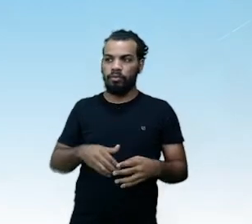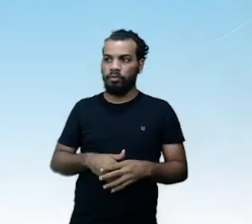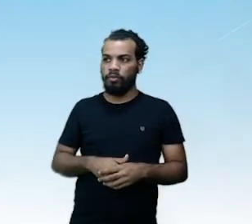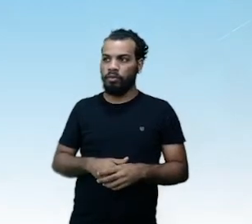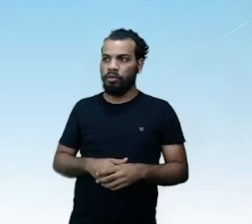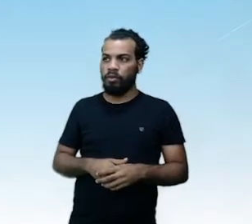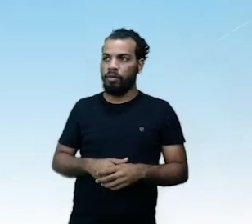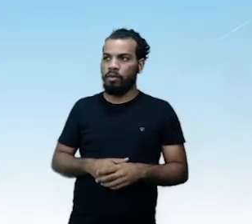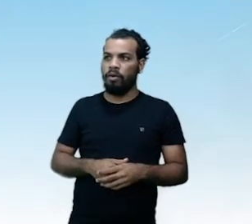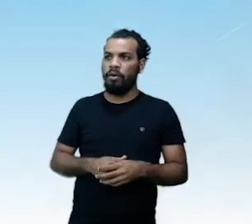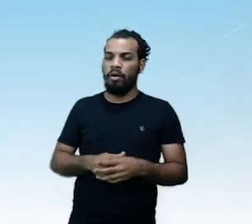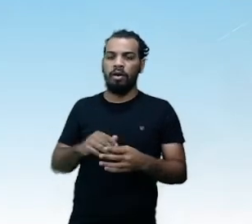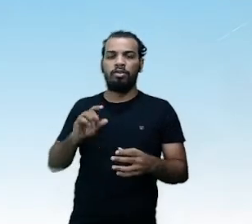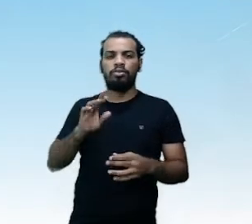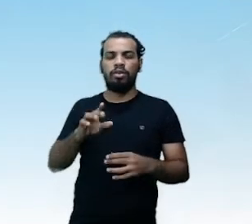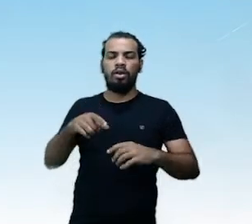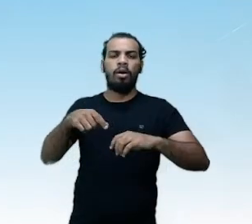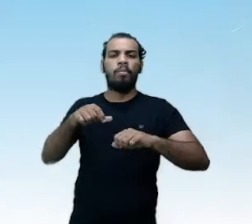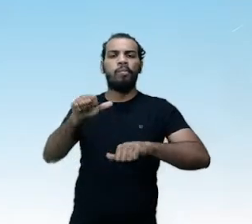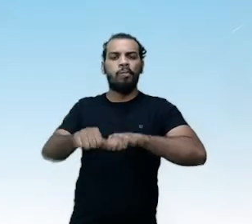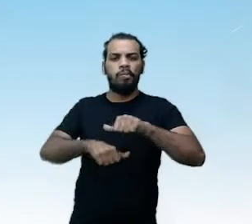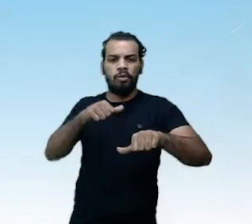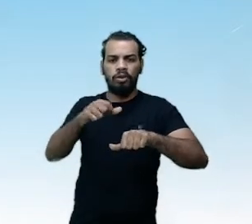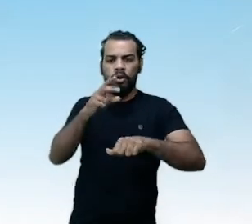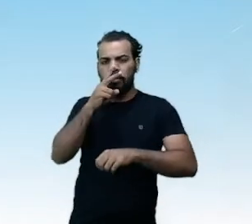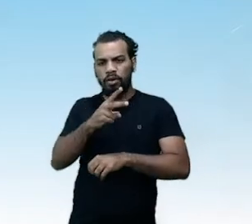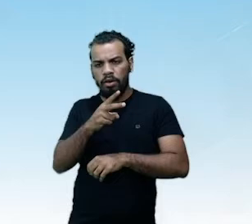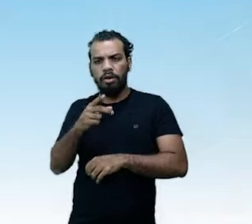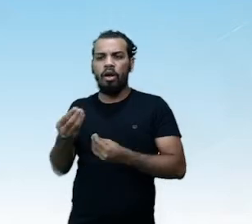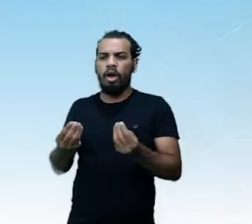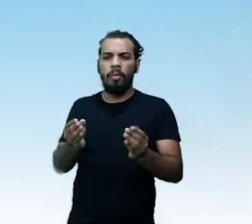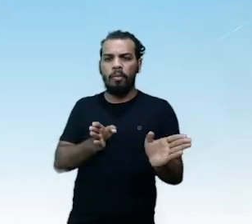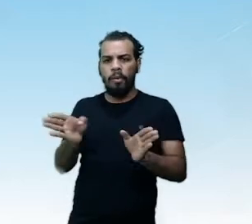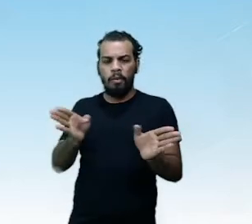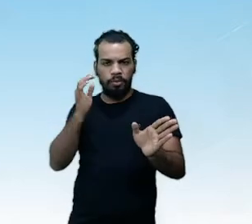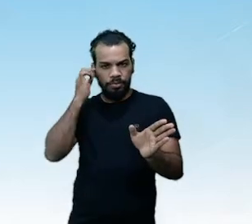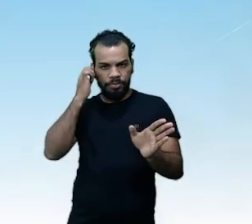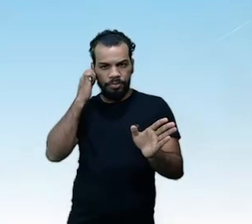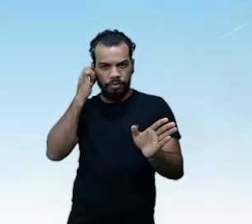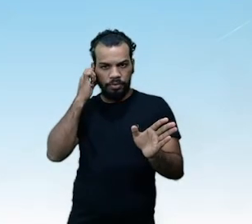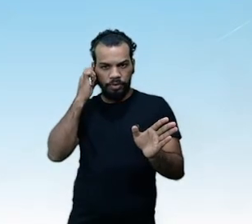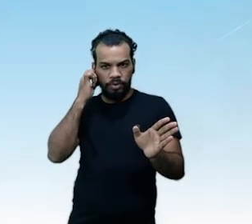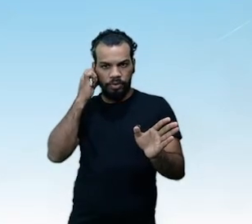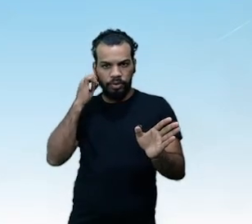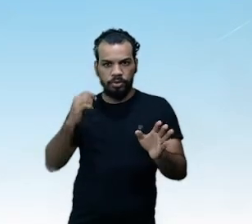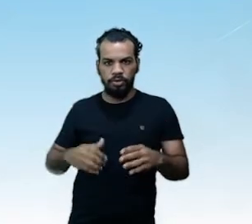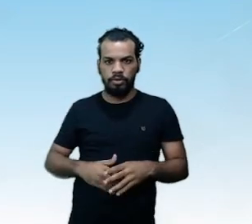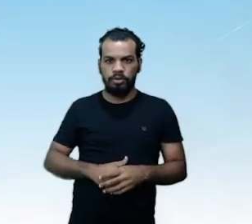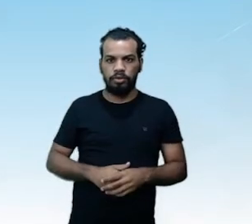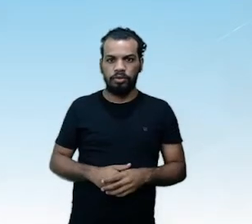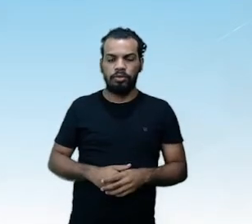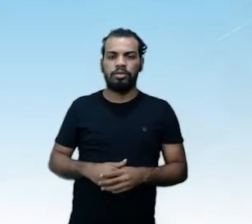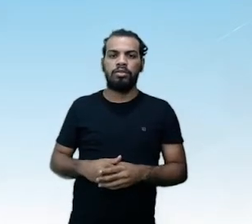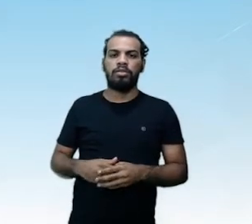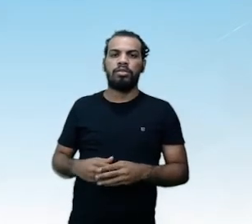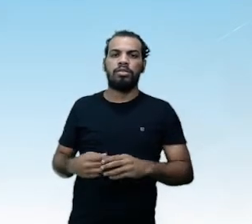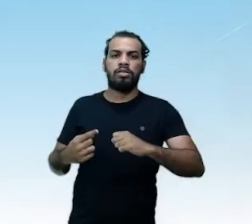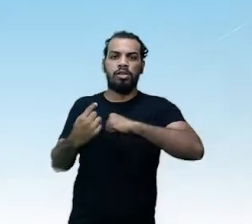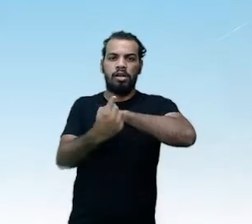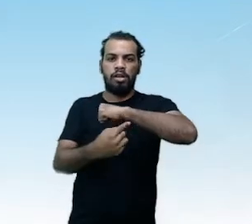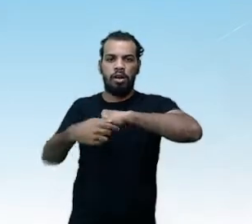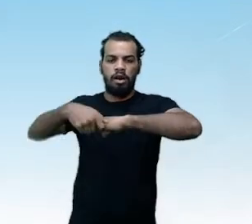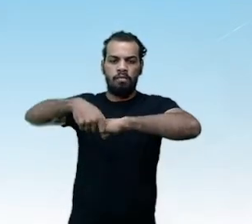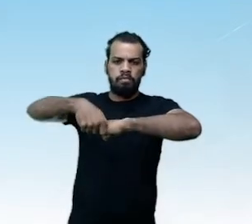Ela apenas muda ali a direção da força que está sendo aplicada. Assim, a força que é aplicada, ela